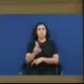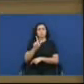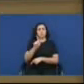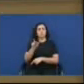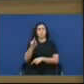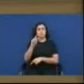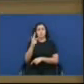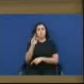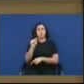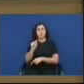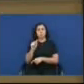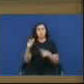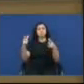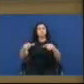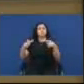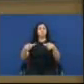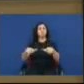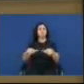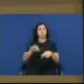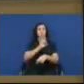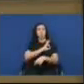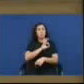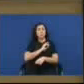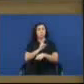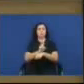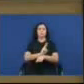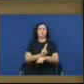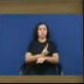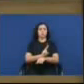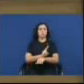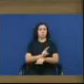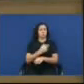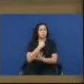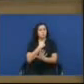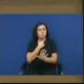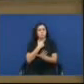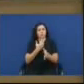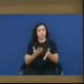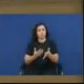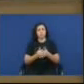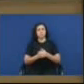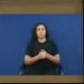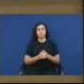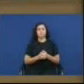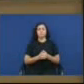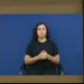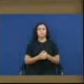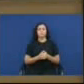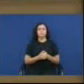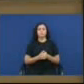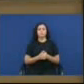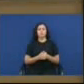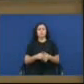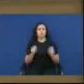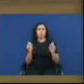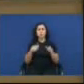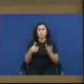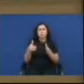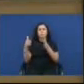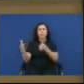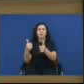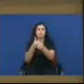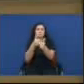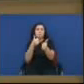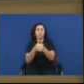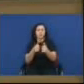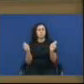da segurança nem da polícia na Gruta, né? Isso não vai acontecer. Pode pôr do lado, pertinho do lago, lá